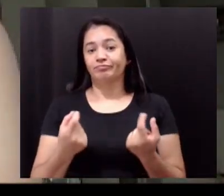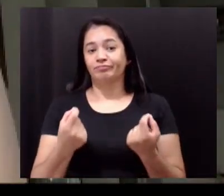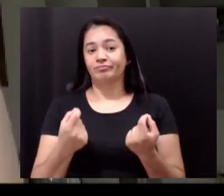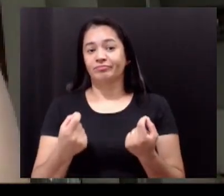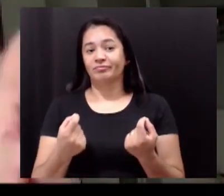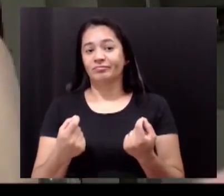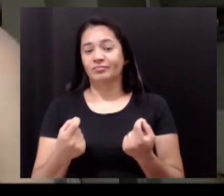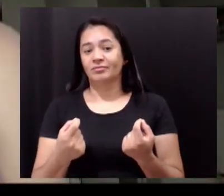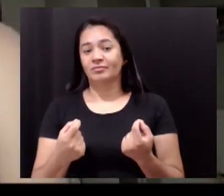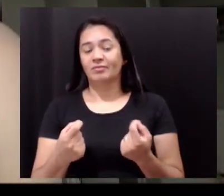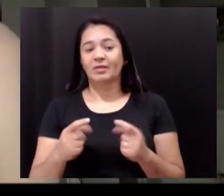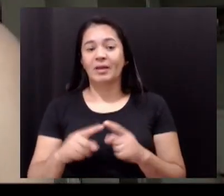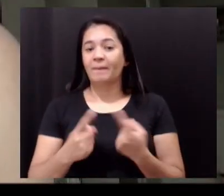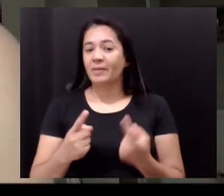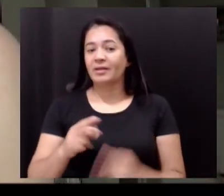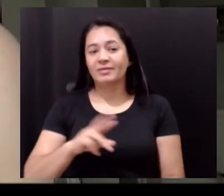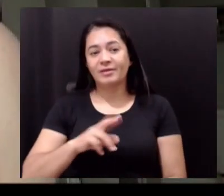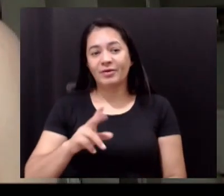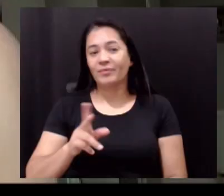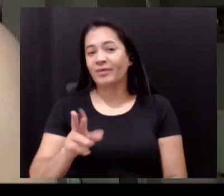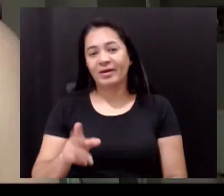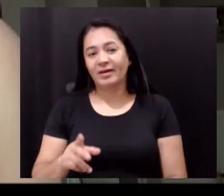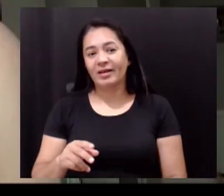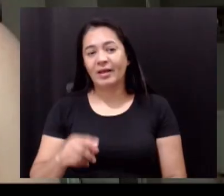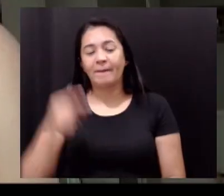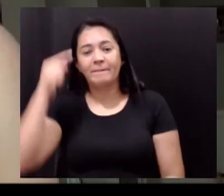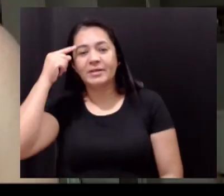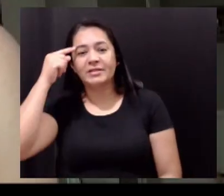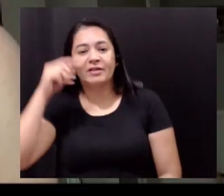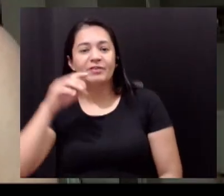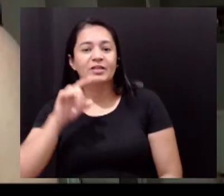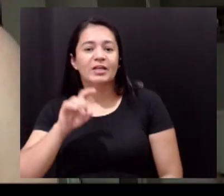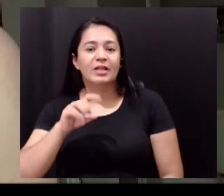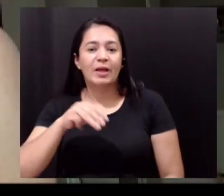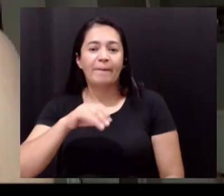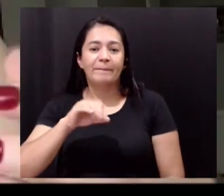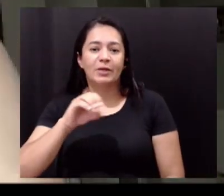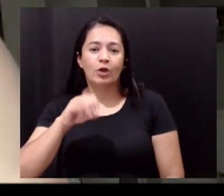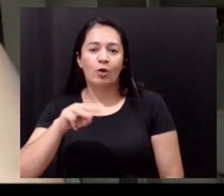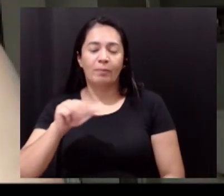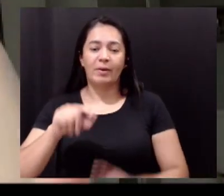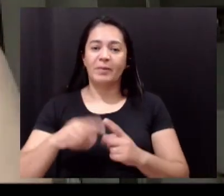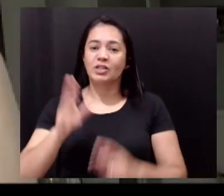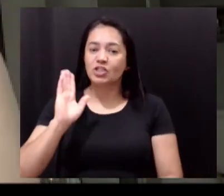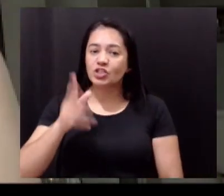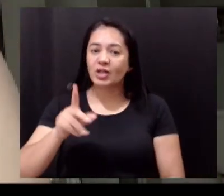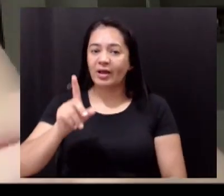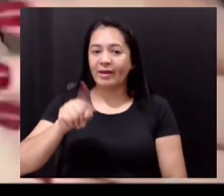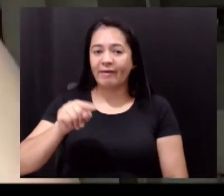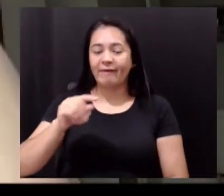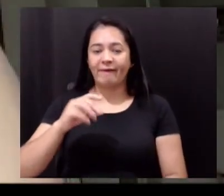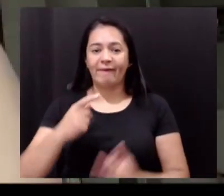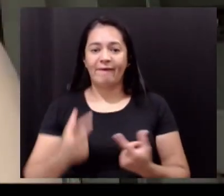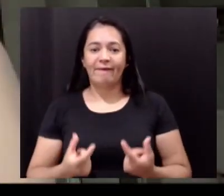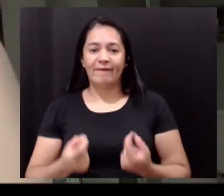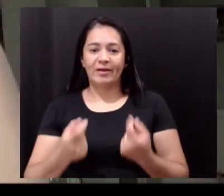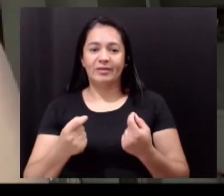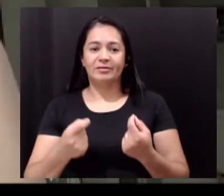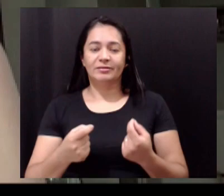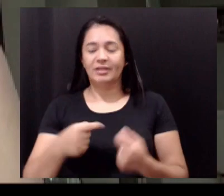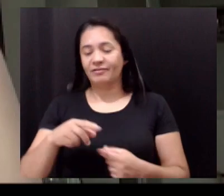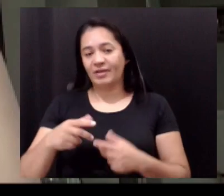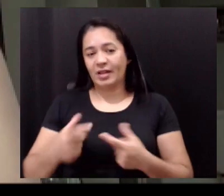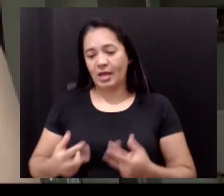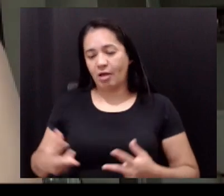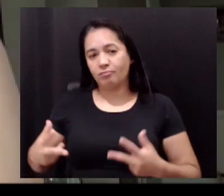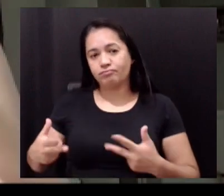isso, era um câncer e as pessoas achavam que era um mioma, né? Então, o que que acontece? A pessoa vai operar esse mioma, vai por algum motivo